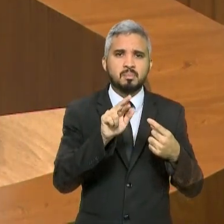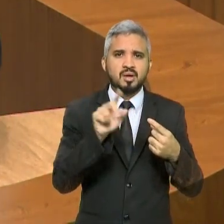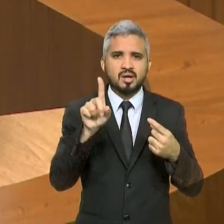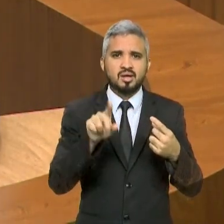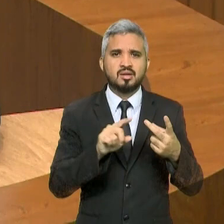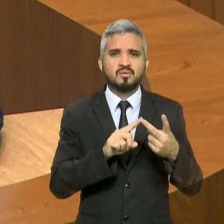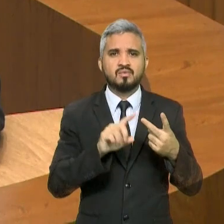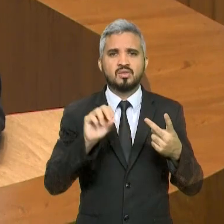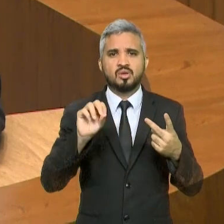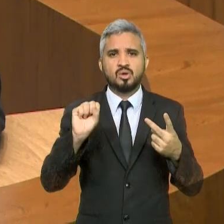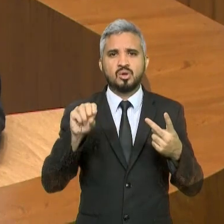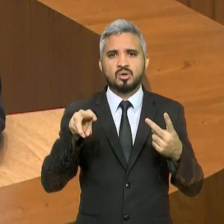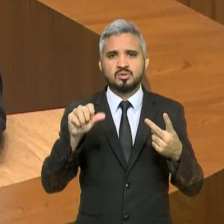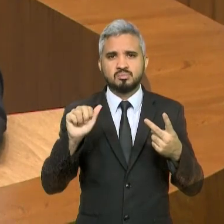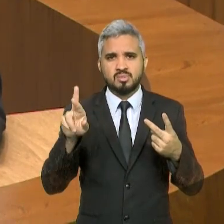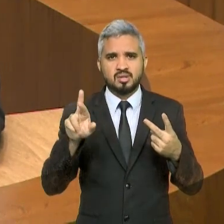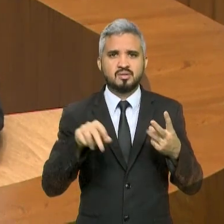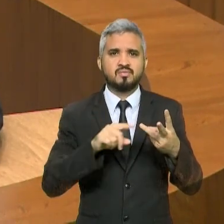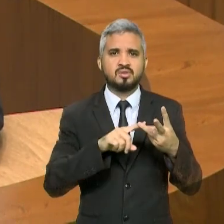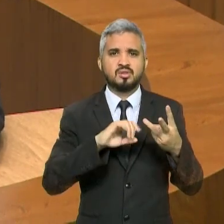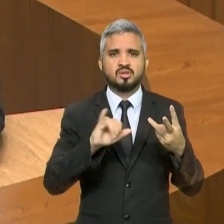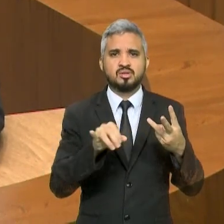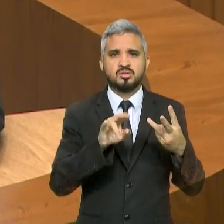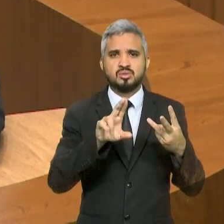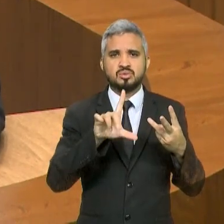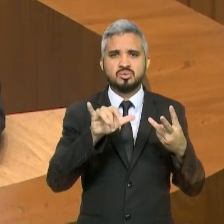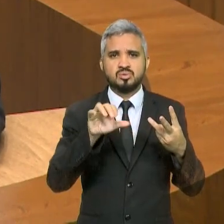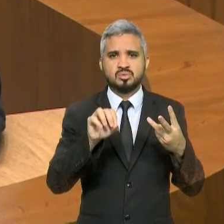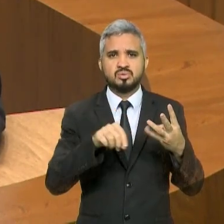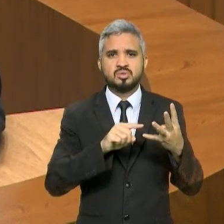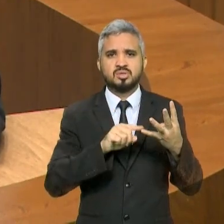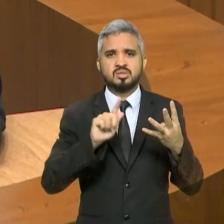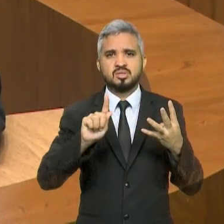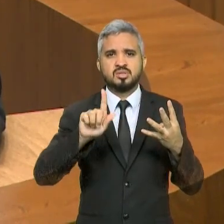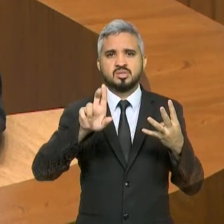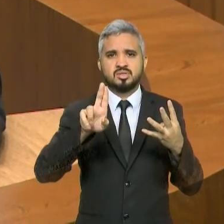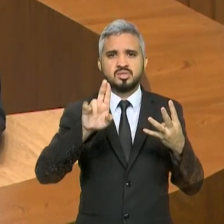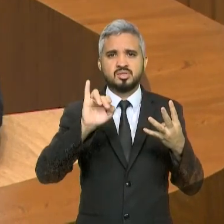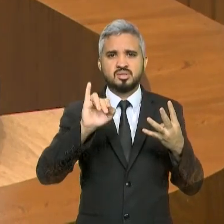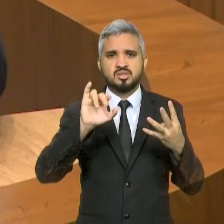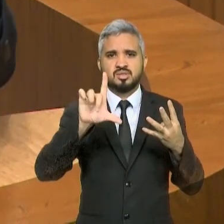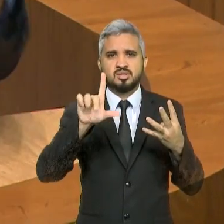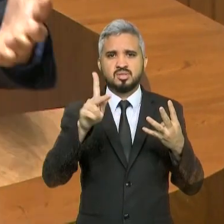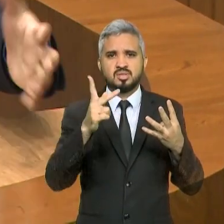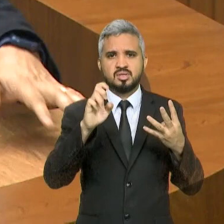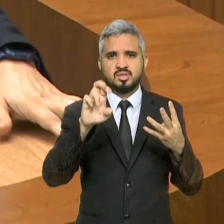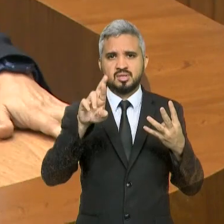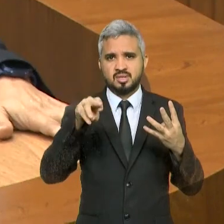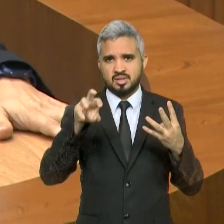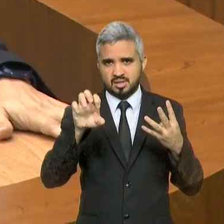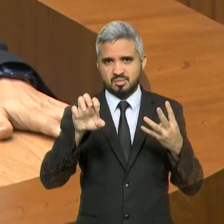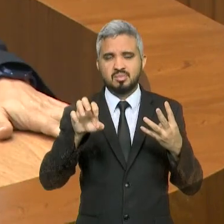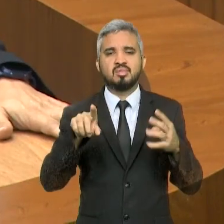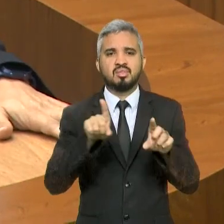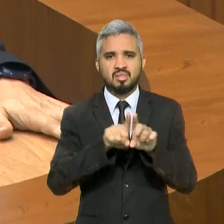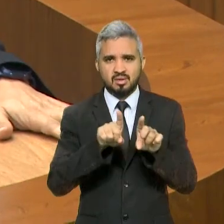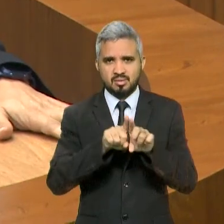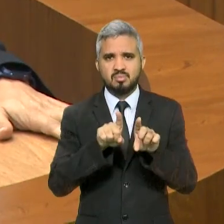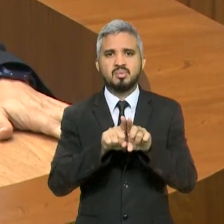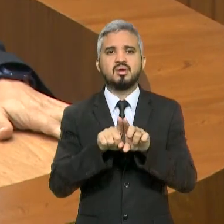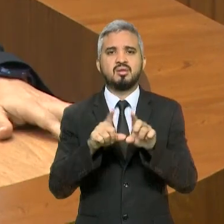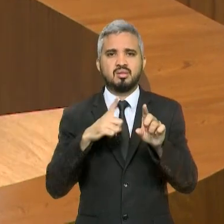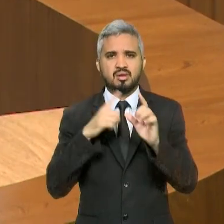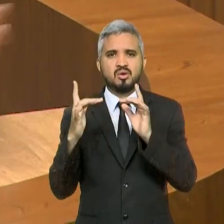o deputado Júlio, meu amigo Guilherme, que tem também suas relações com o litoral, seus pais têm relação com o